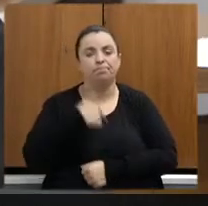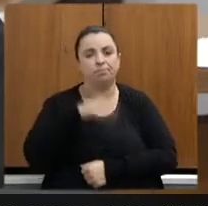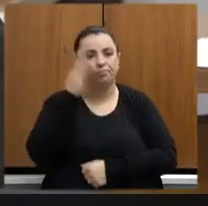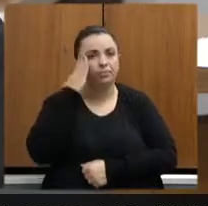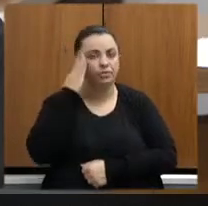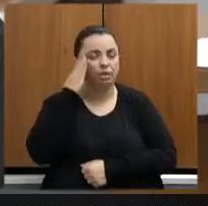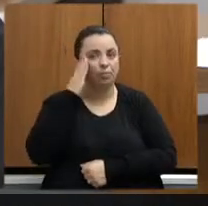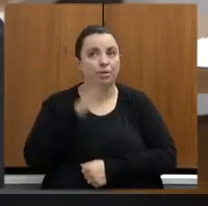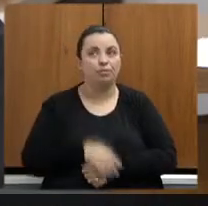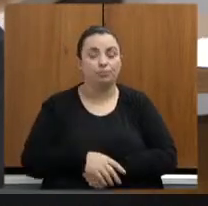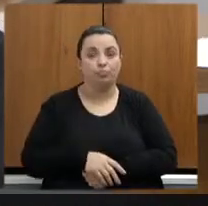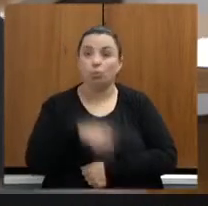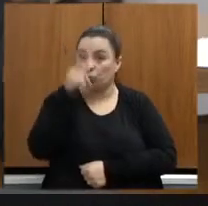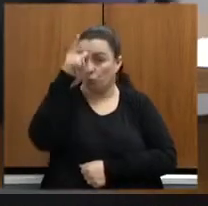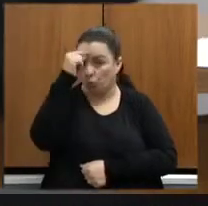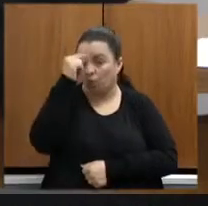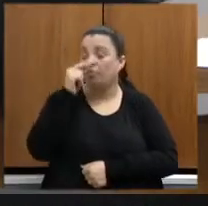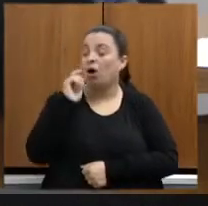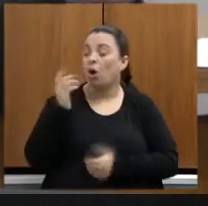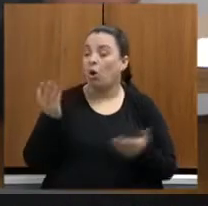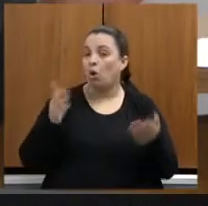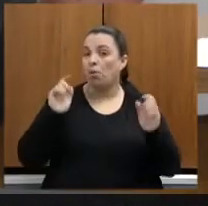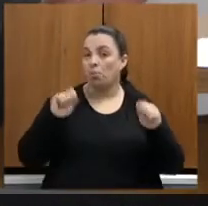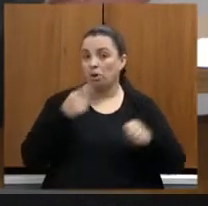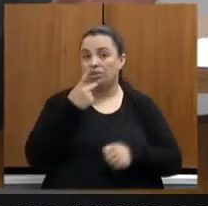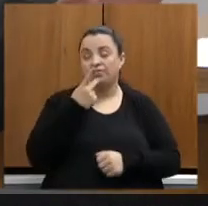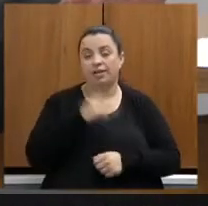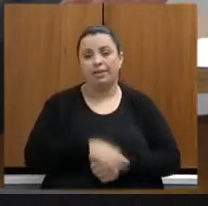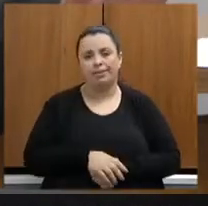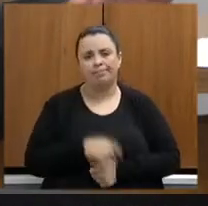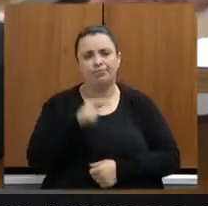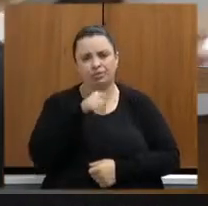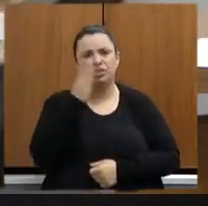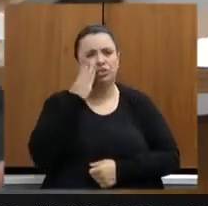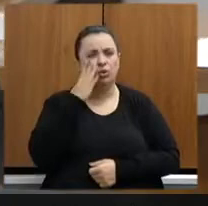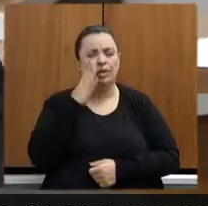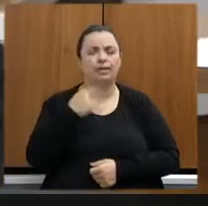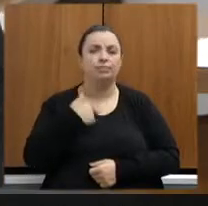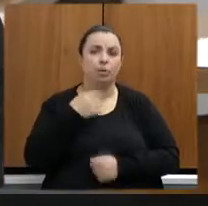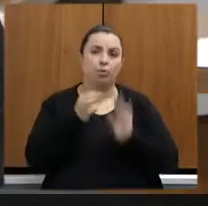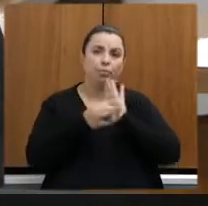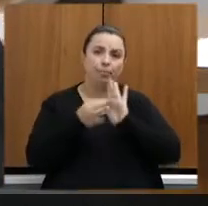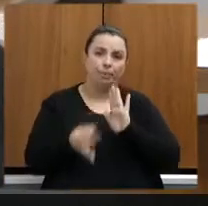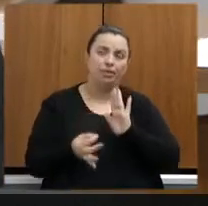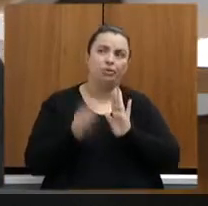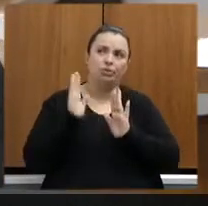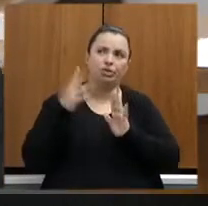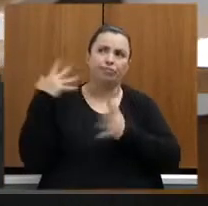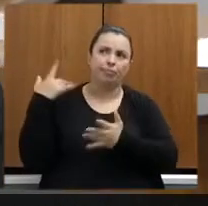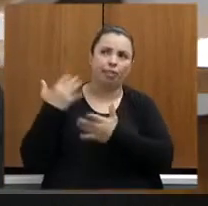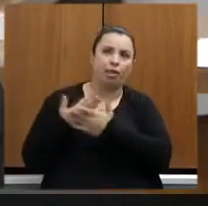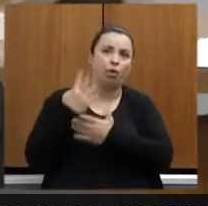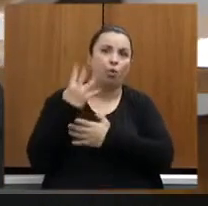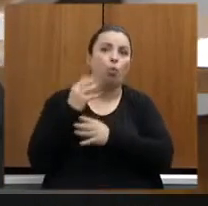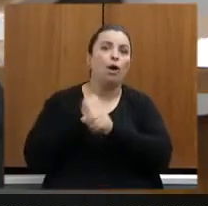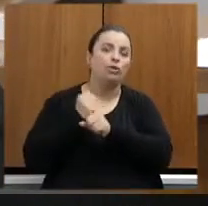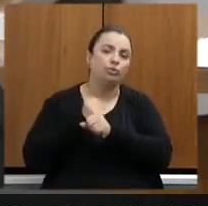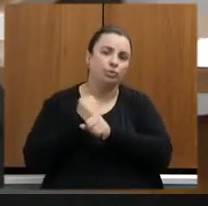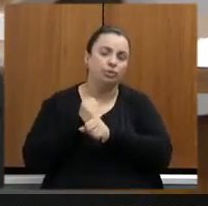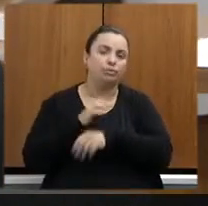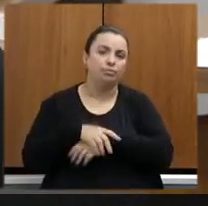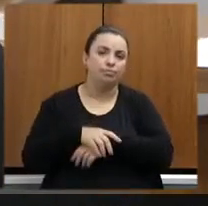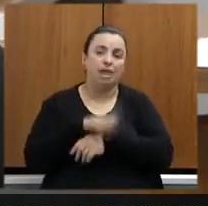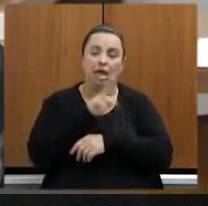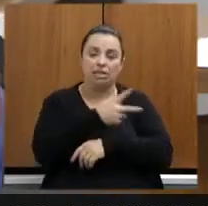o senhor já sabe a minha posição já quatro cinco anos atrás ou a vacinação é da de ptose